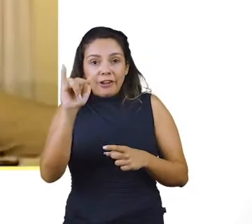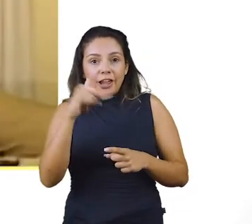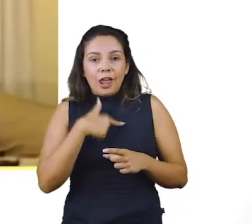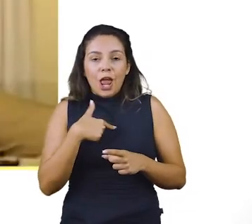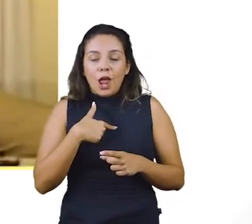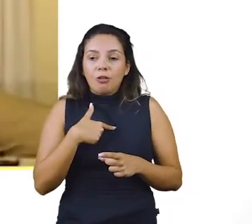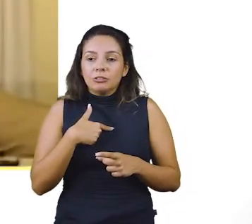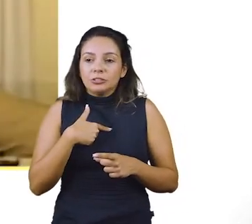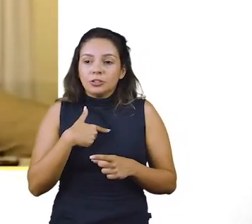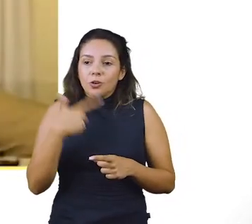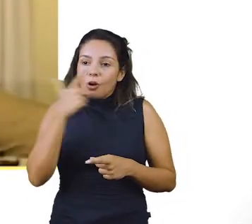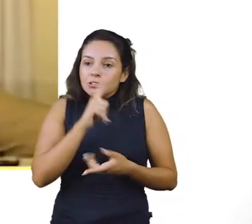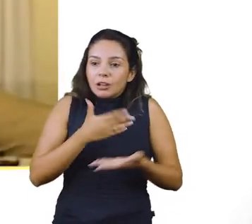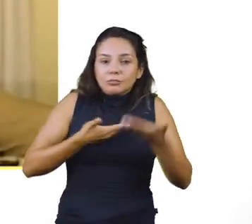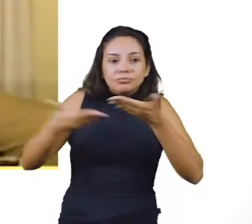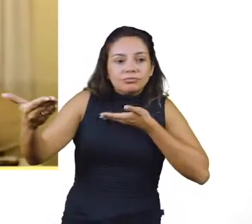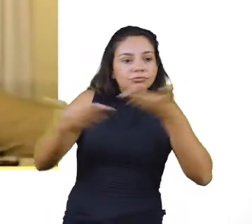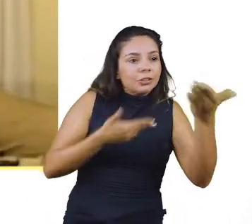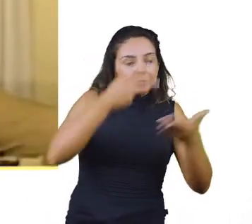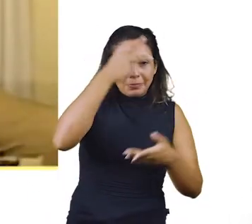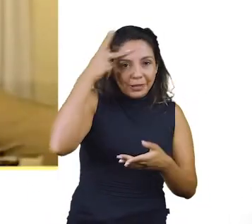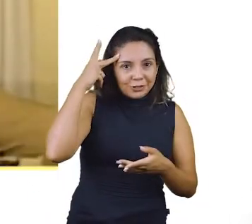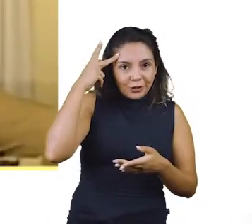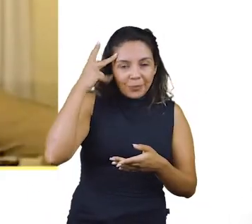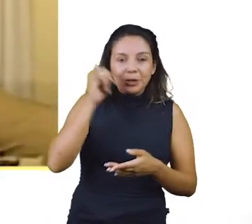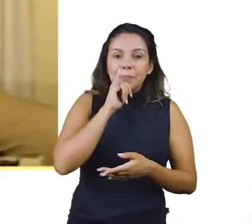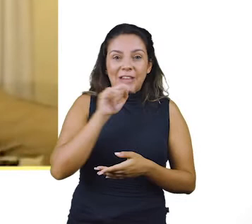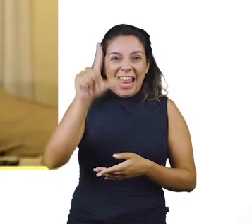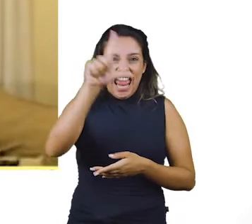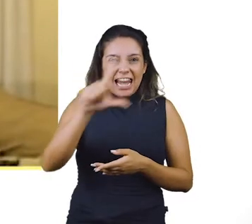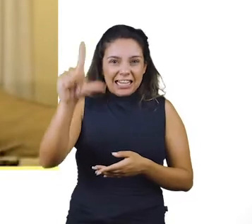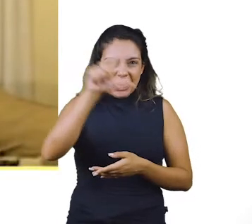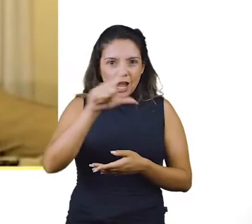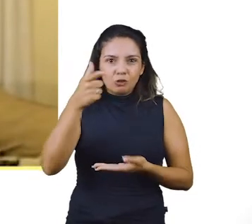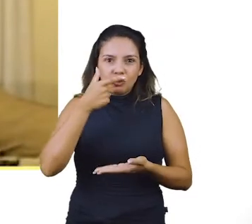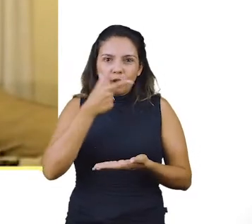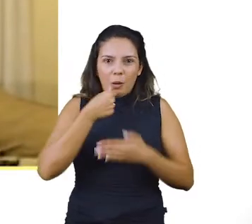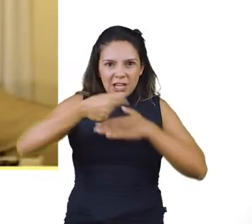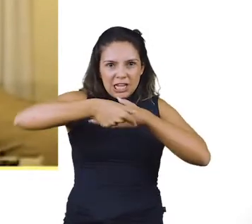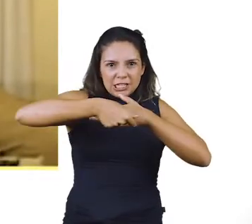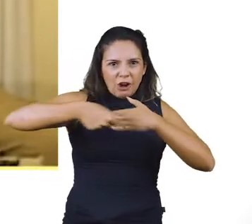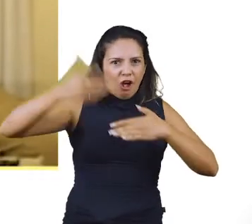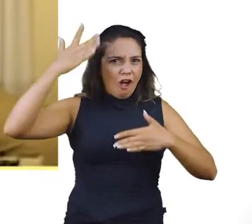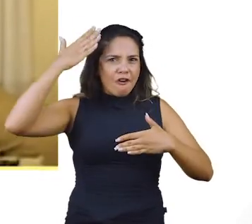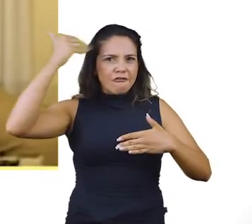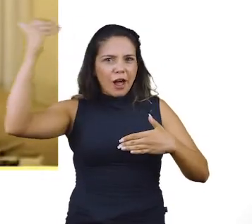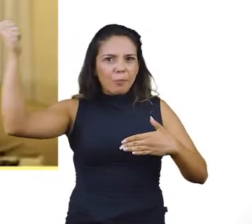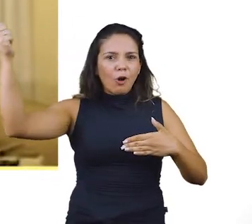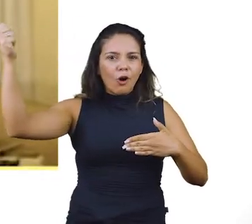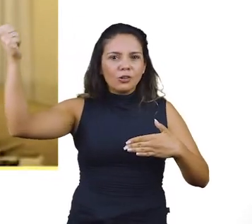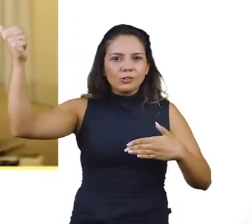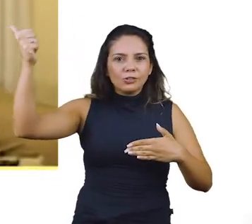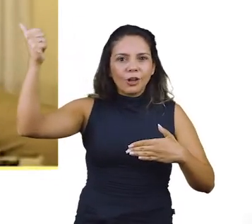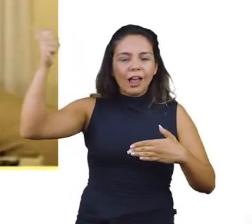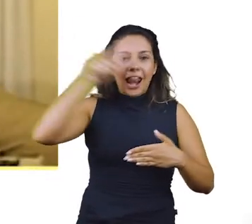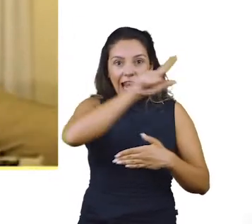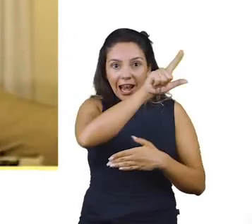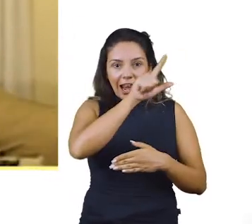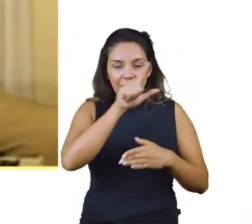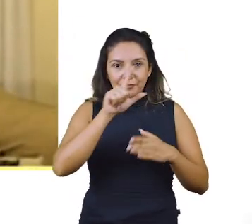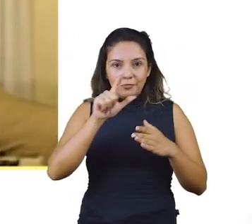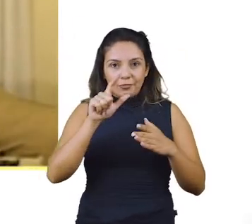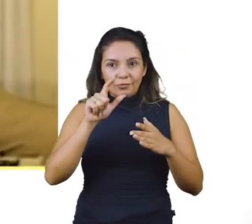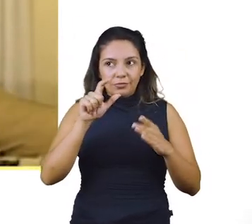significativas da nossa literatura, sentadas num banco, dispostas a conversar com a gente. Então, acho que isso, uma cidade